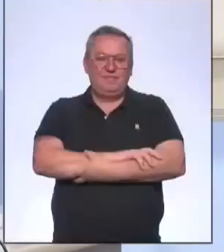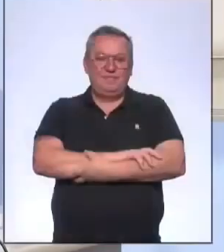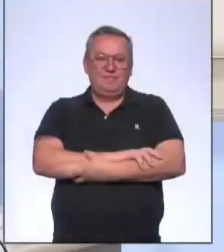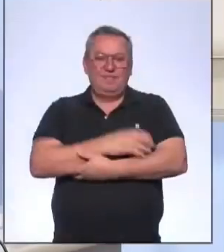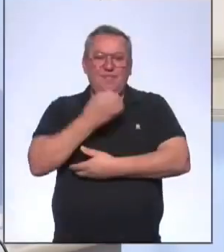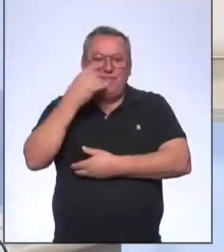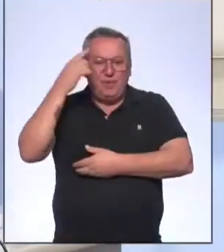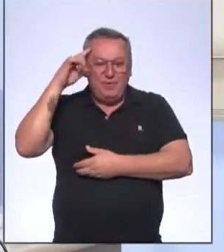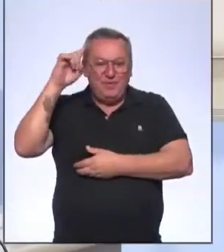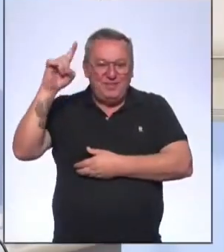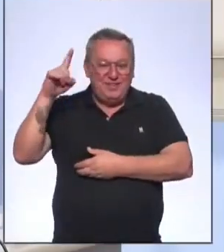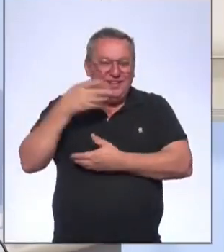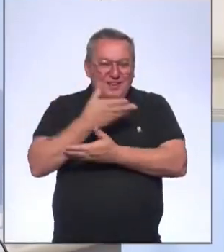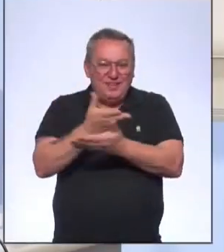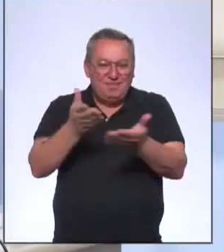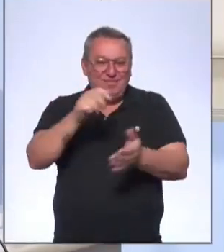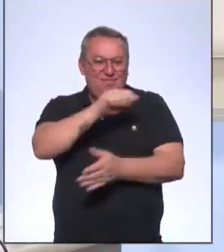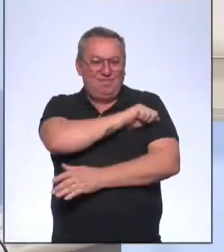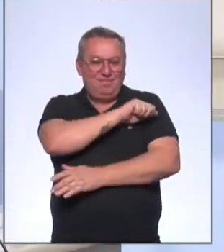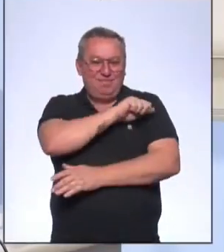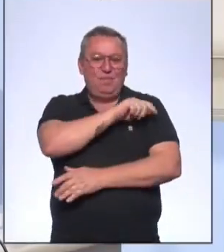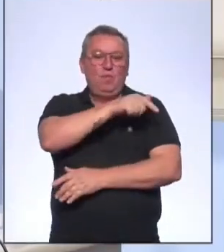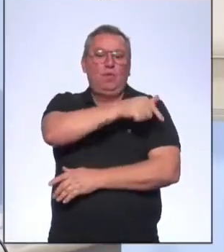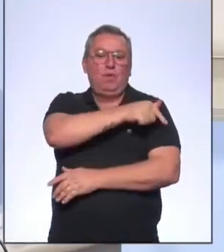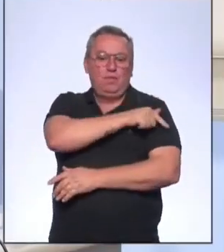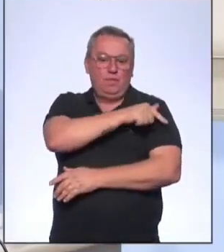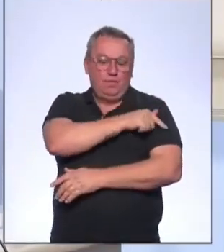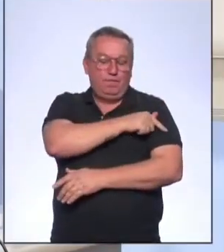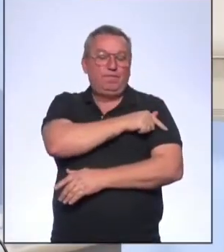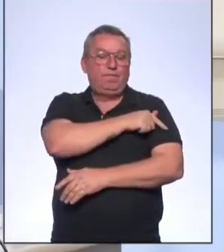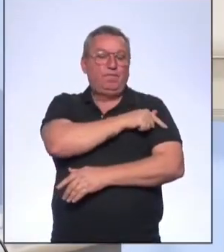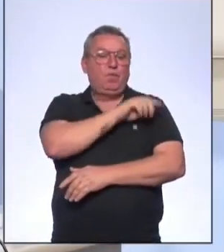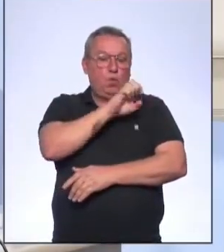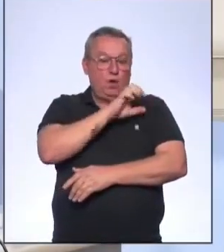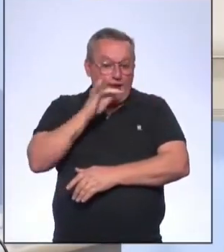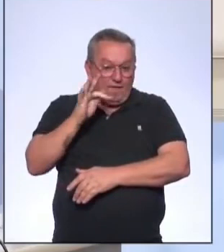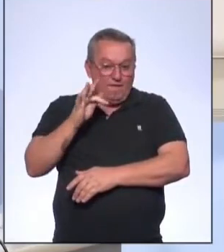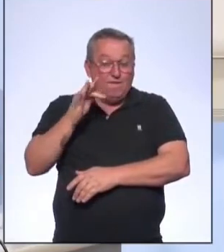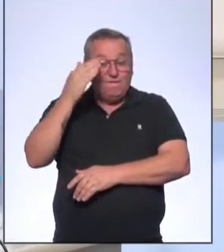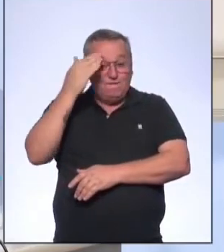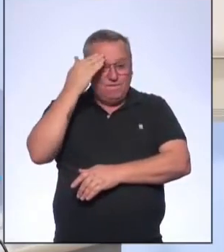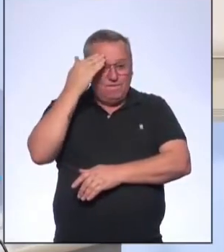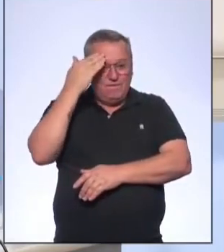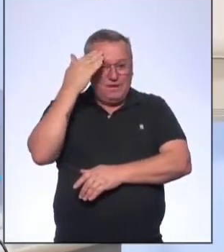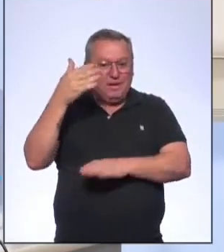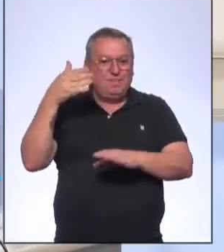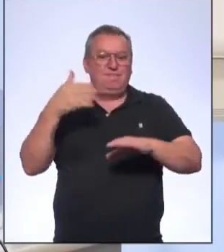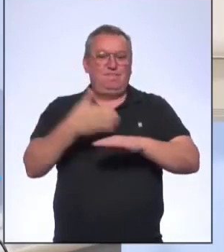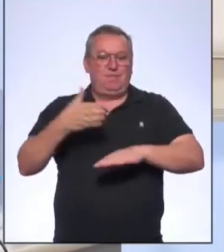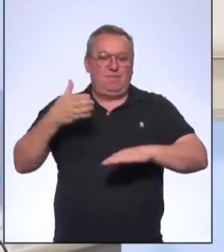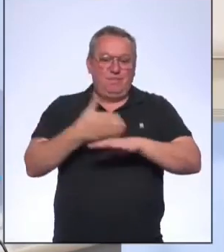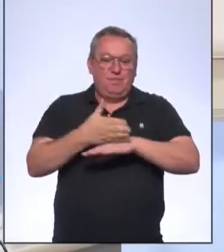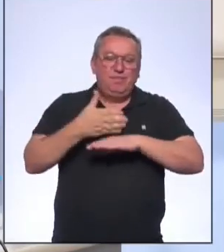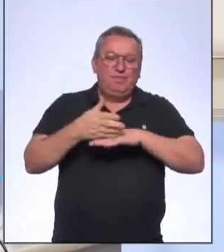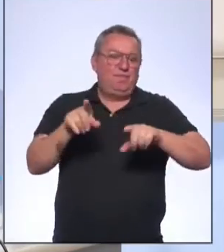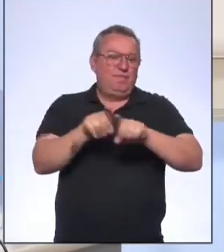Muito bom dia a todos os alunos do 7º ano do ensino fundamental. Obrigado pela participação, por